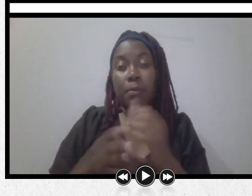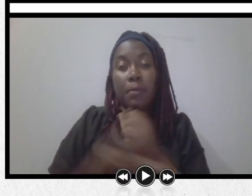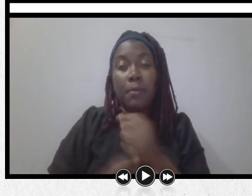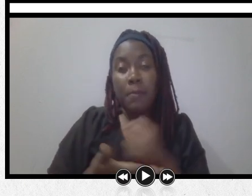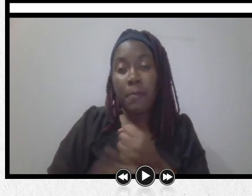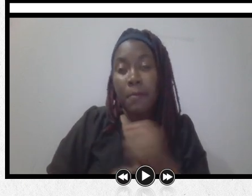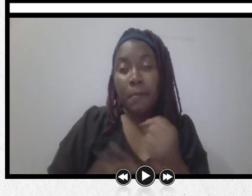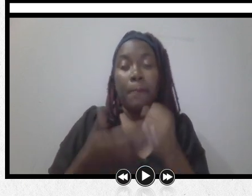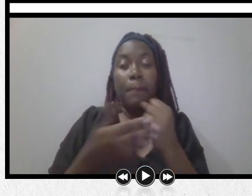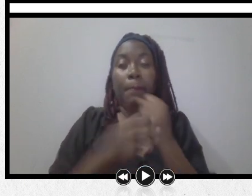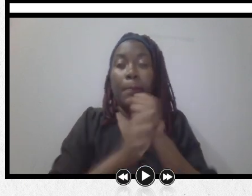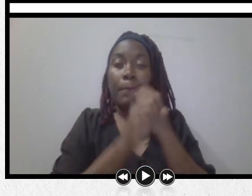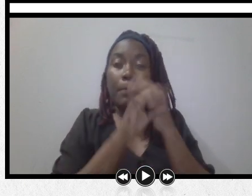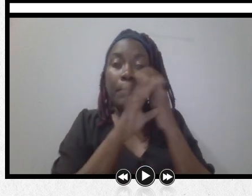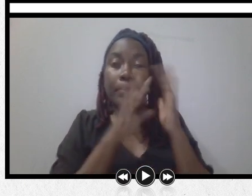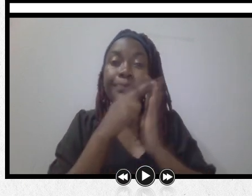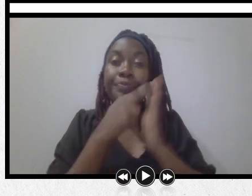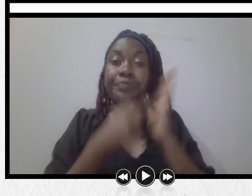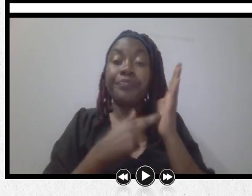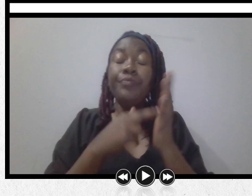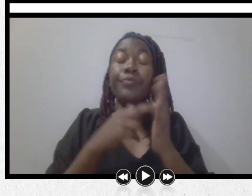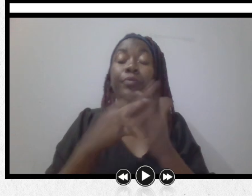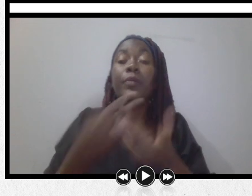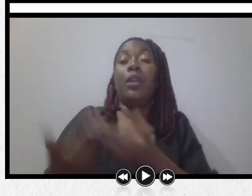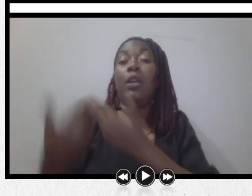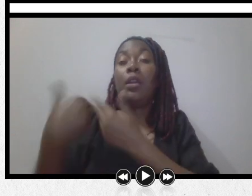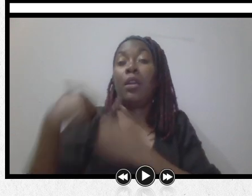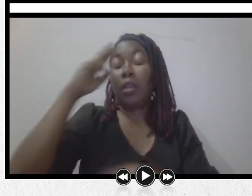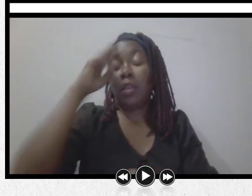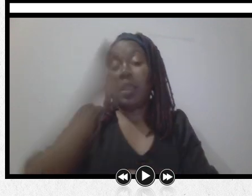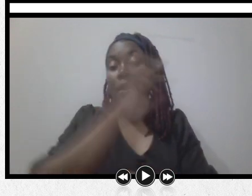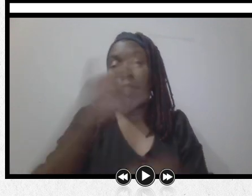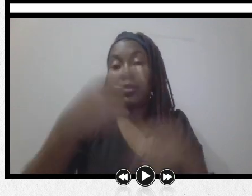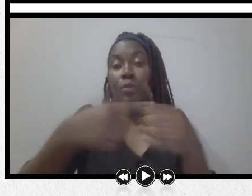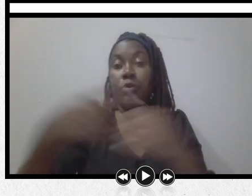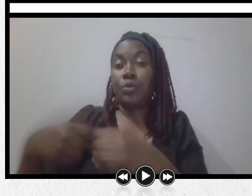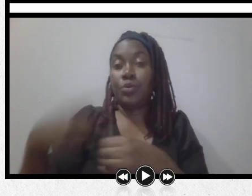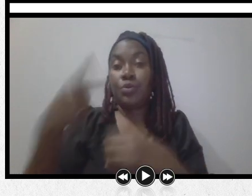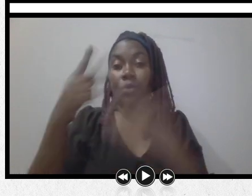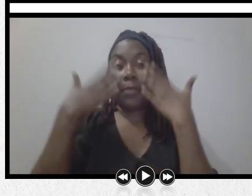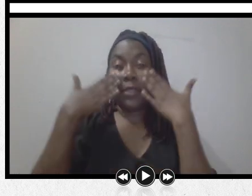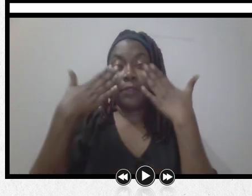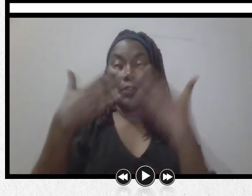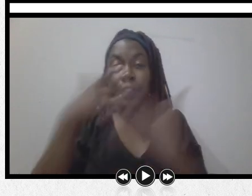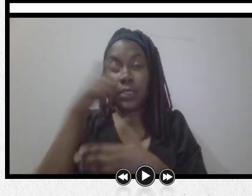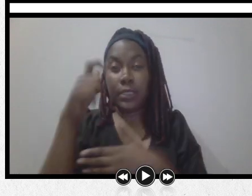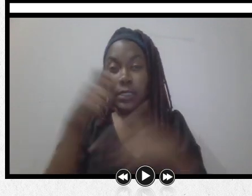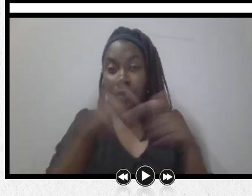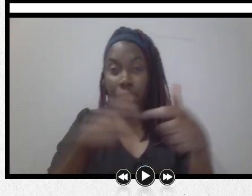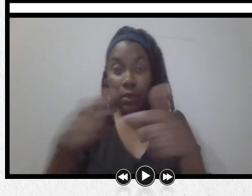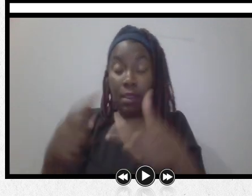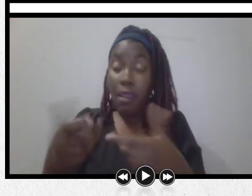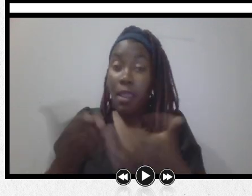as premissas, as regras, e compete agora a cada um dos municípios a sua manifestação de interesse local.